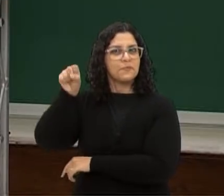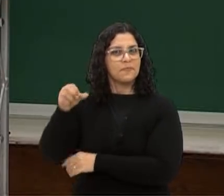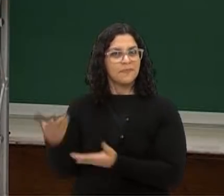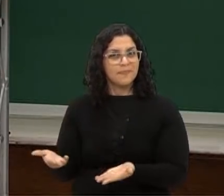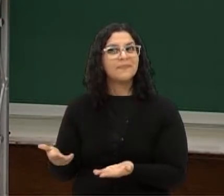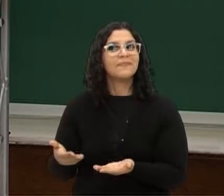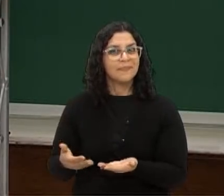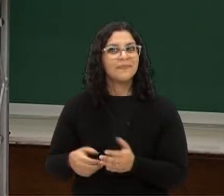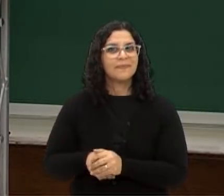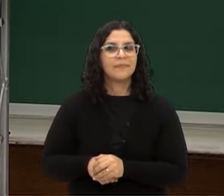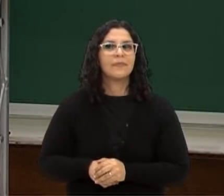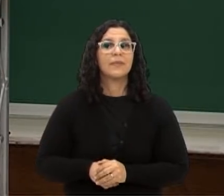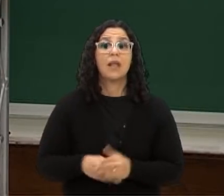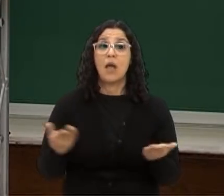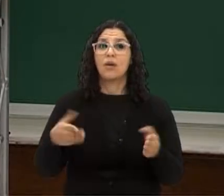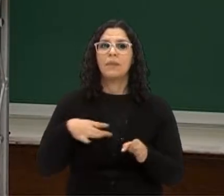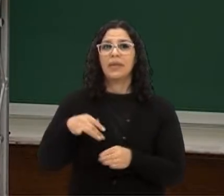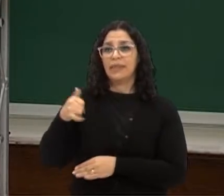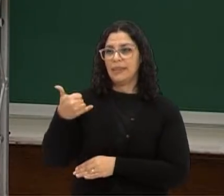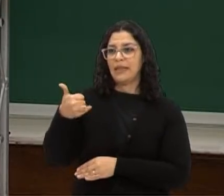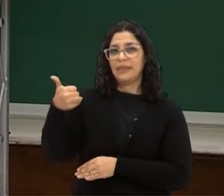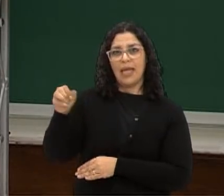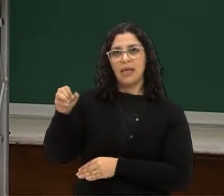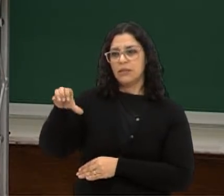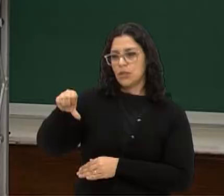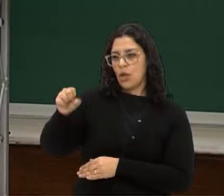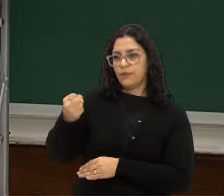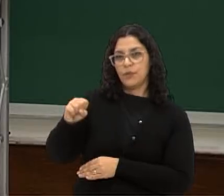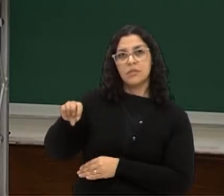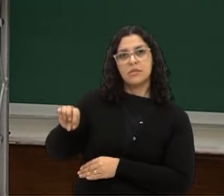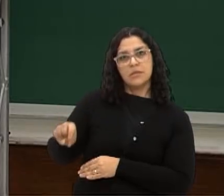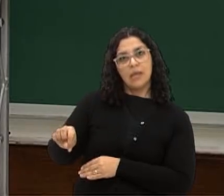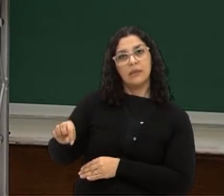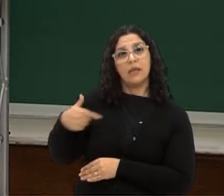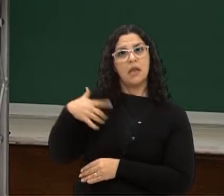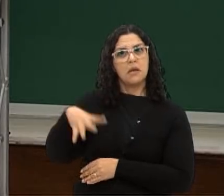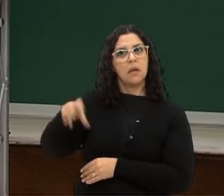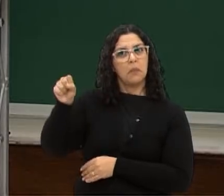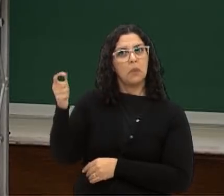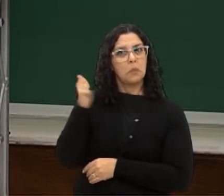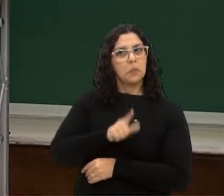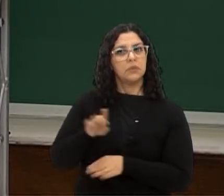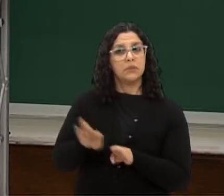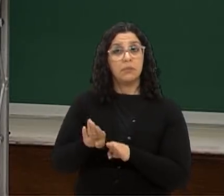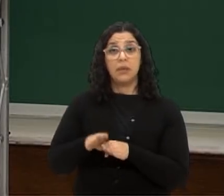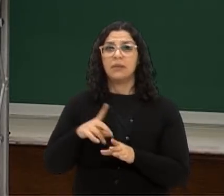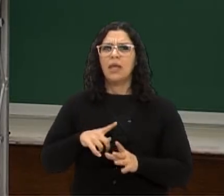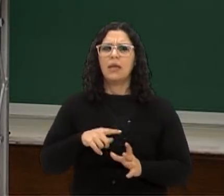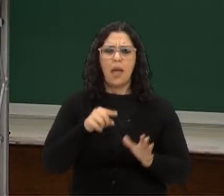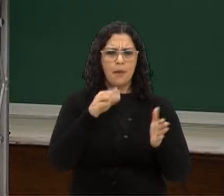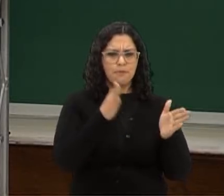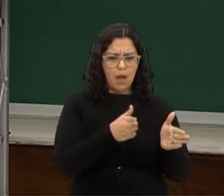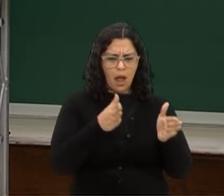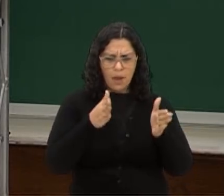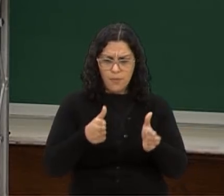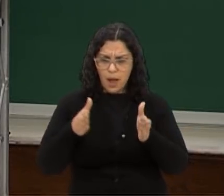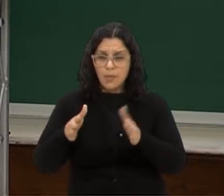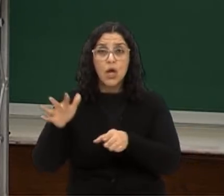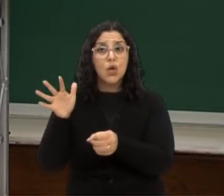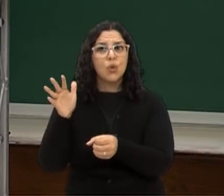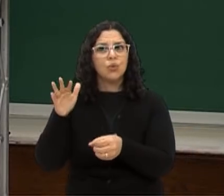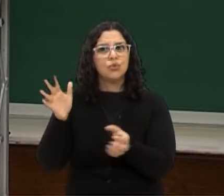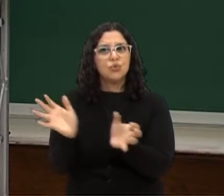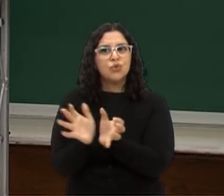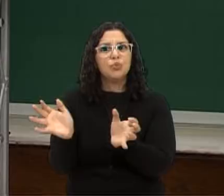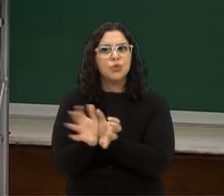né? Foi campeão Sub-10. Então, abaixo de 10 anos, ele era o top da categoria. Passou por praticamente todas as categorias